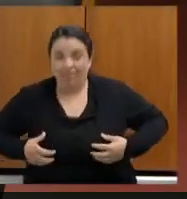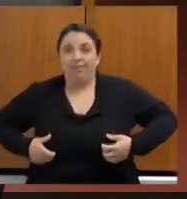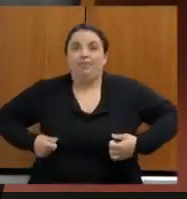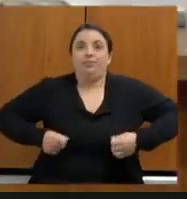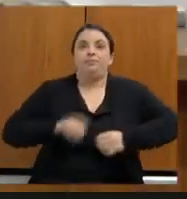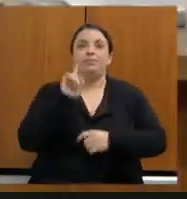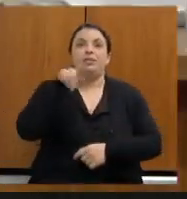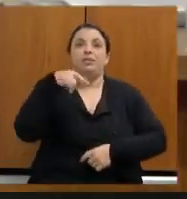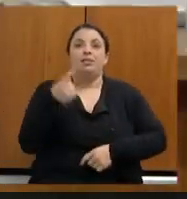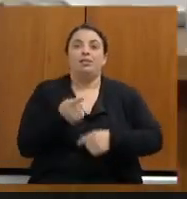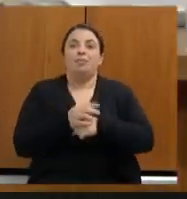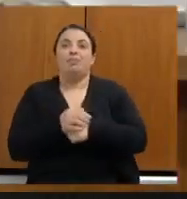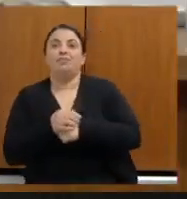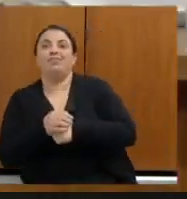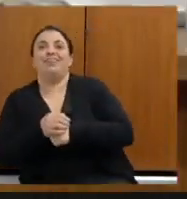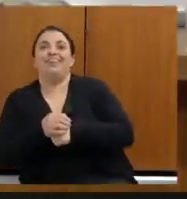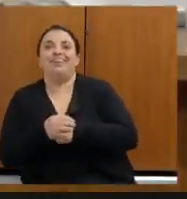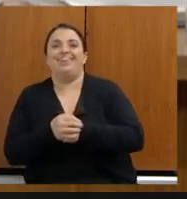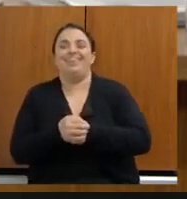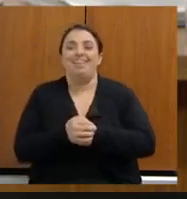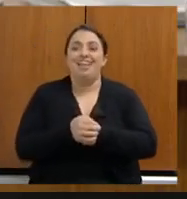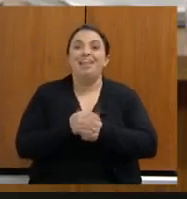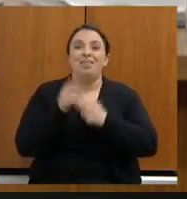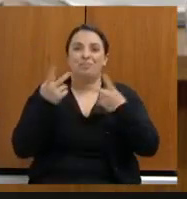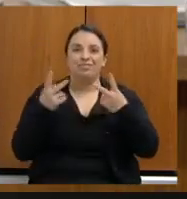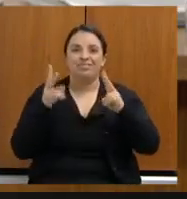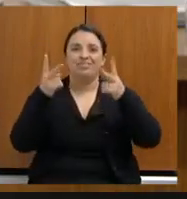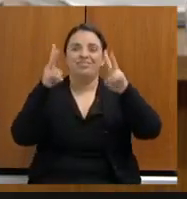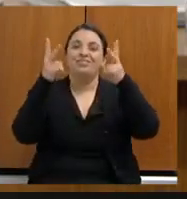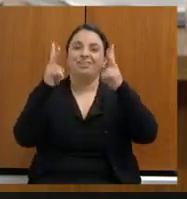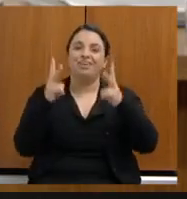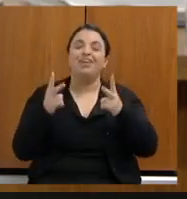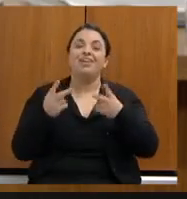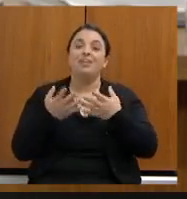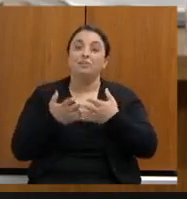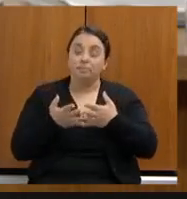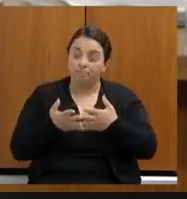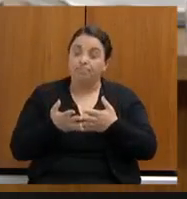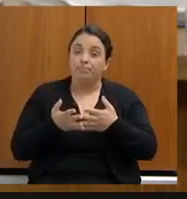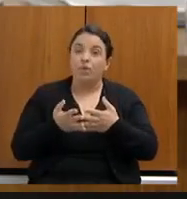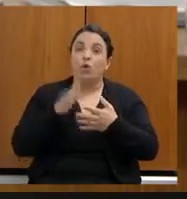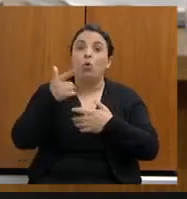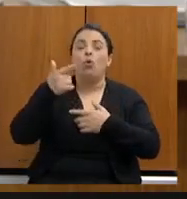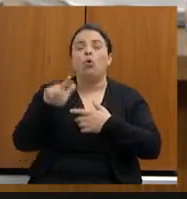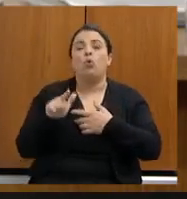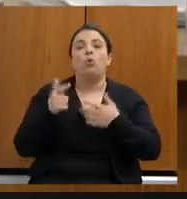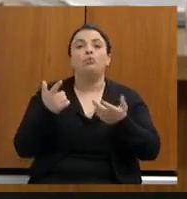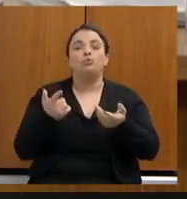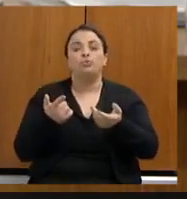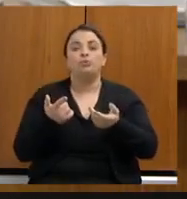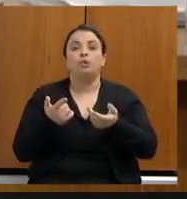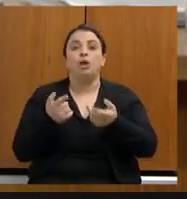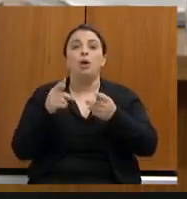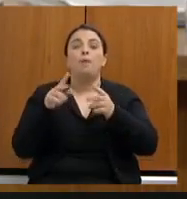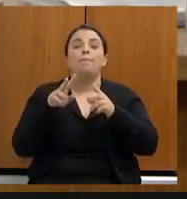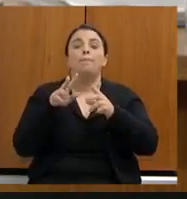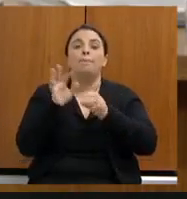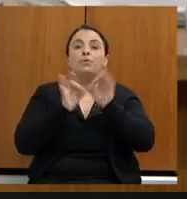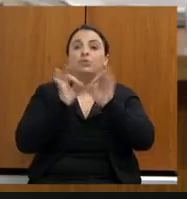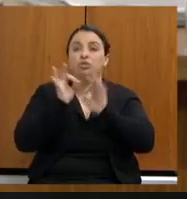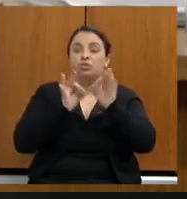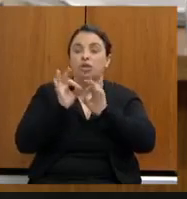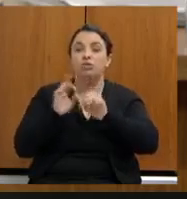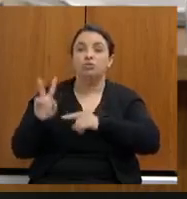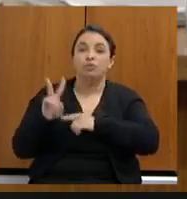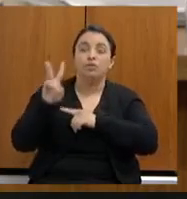depois dessa e depois da sua vitória Com relação de vacinas o outro projeto de valorização